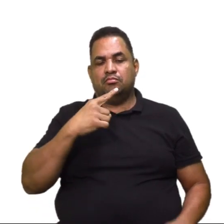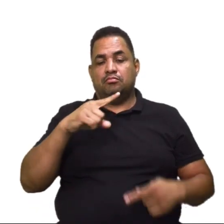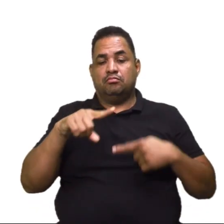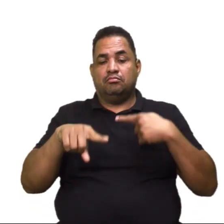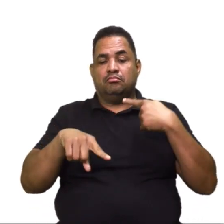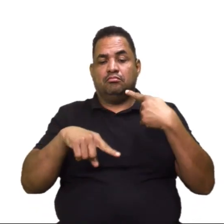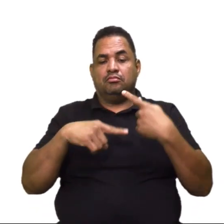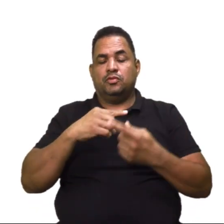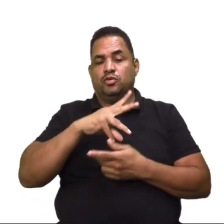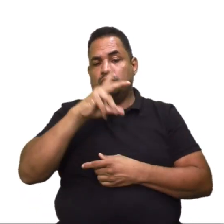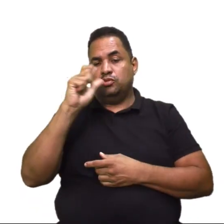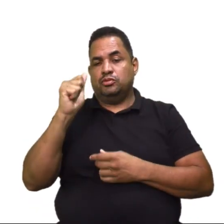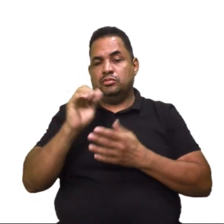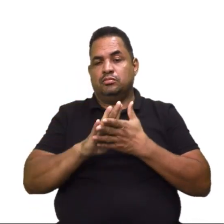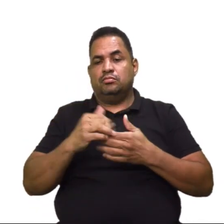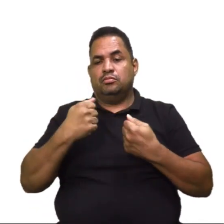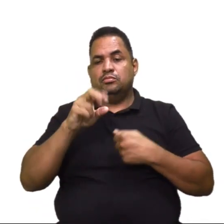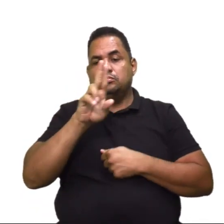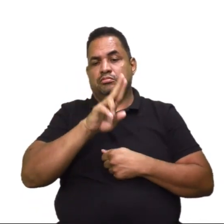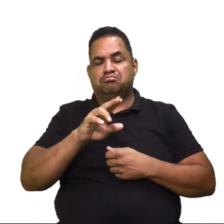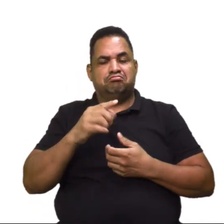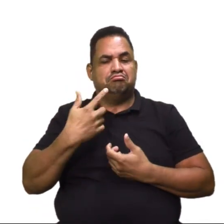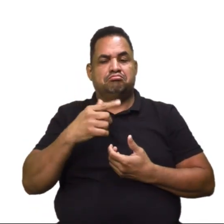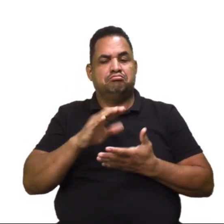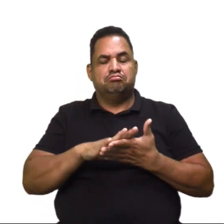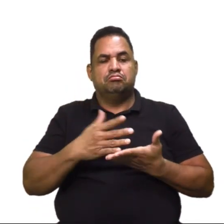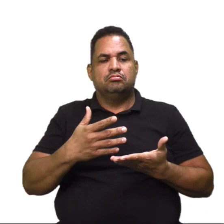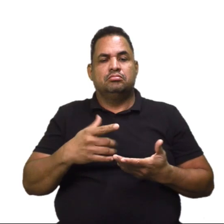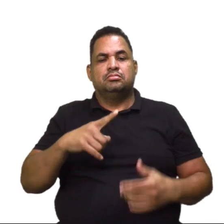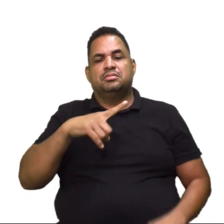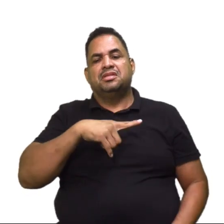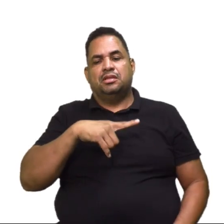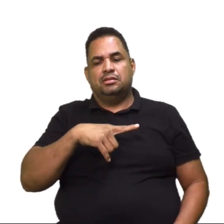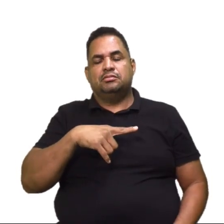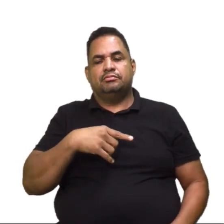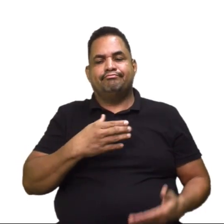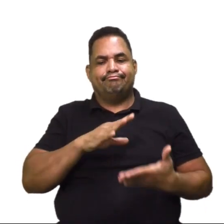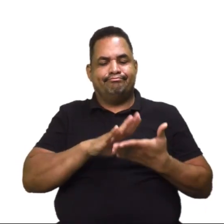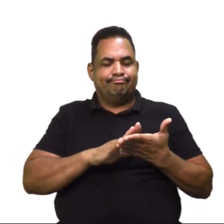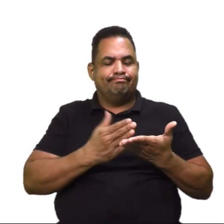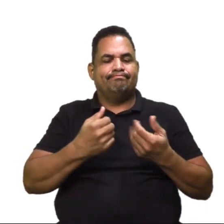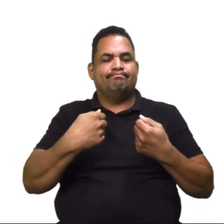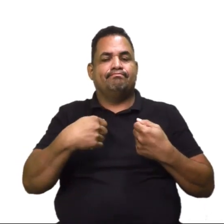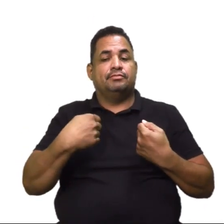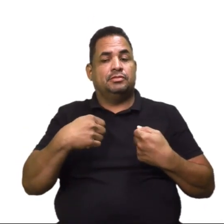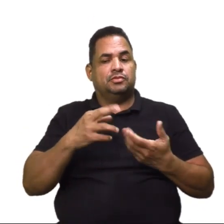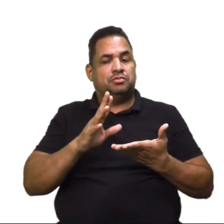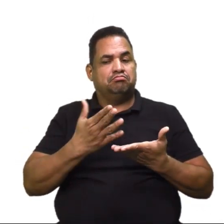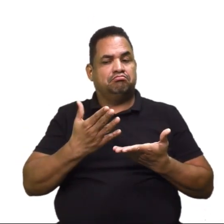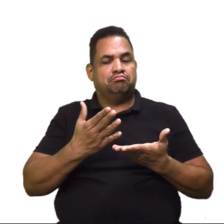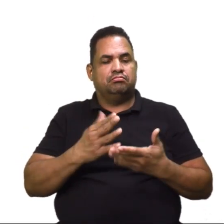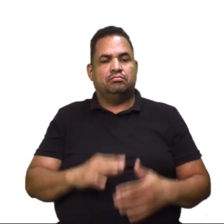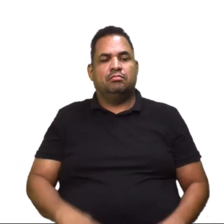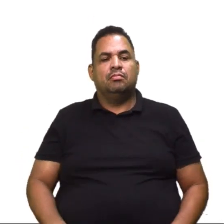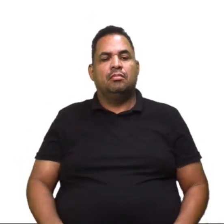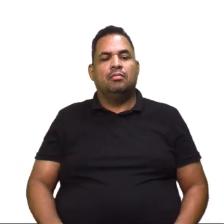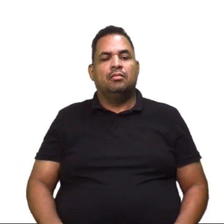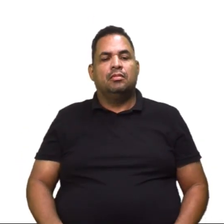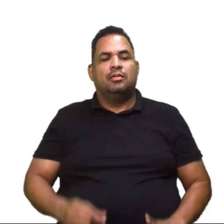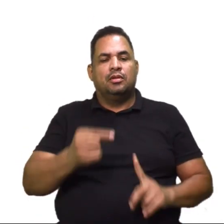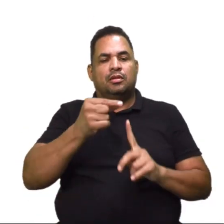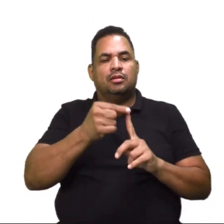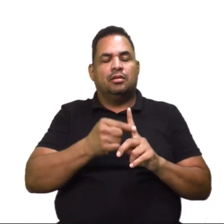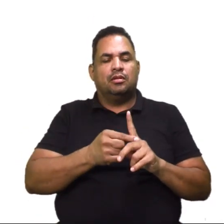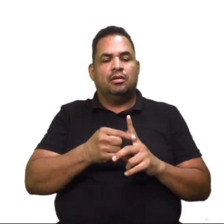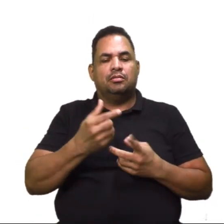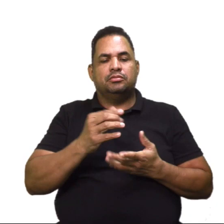seguinte pode ser utilizada sem restrições. Não, com restrições, só mesmo em casos excepcionais. A camisinha feminina